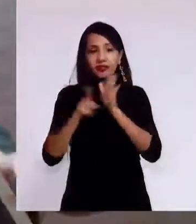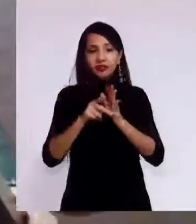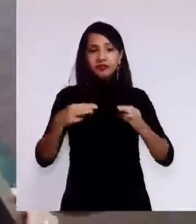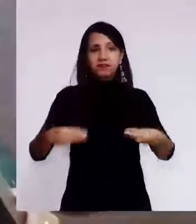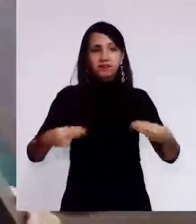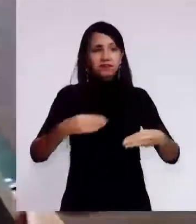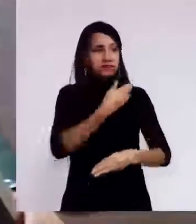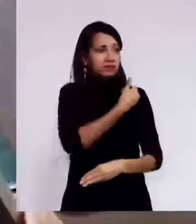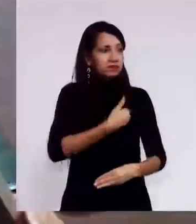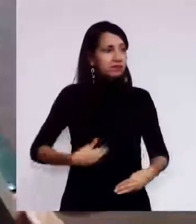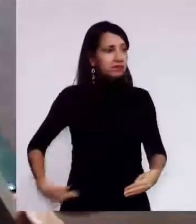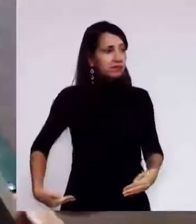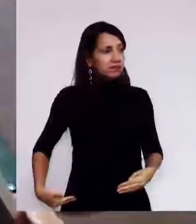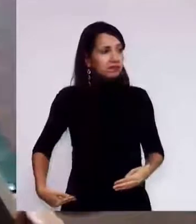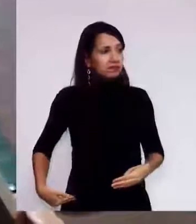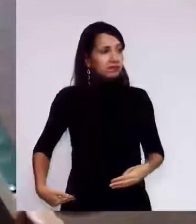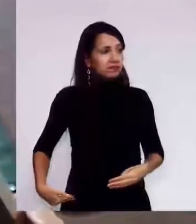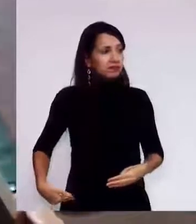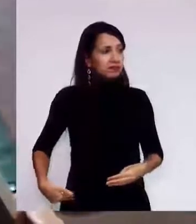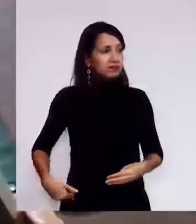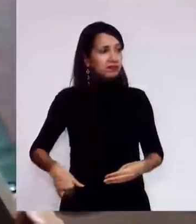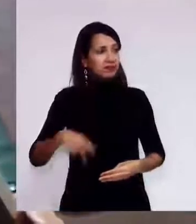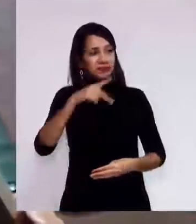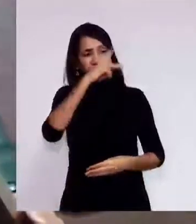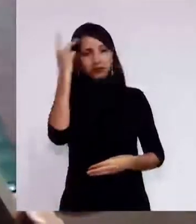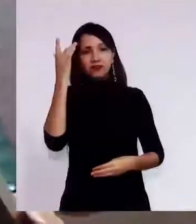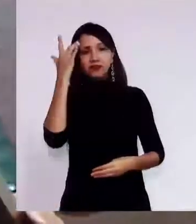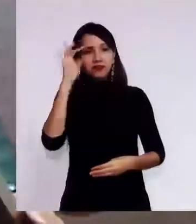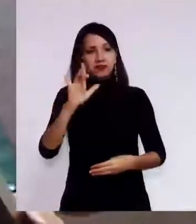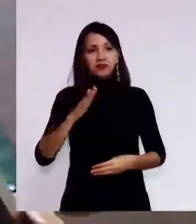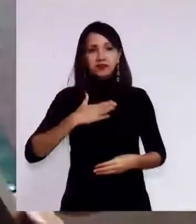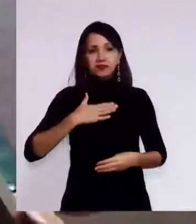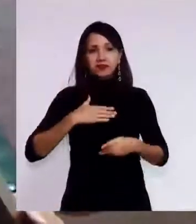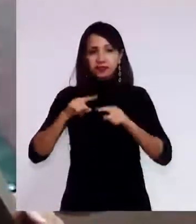Público. Todas as dicas. Porque, para quem não sabe, eu vou falar do